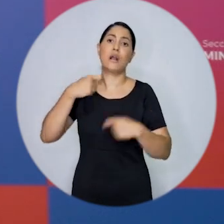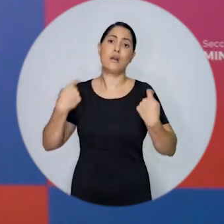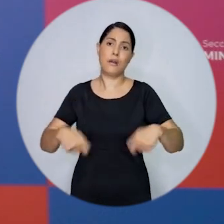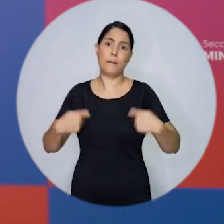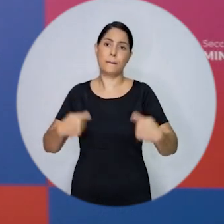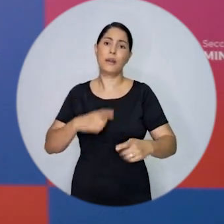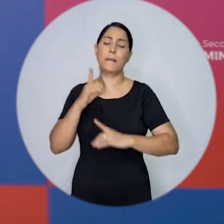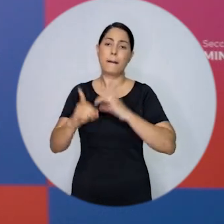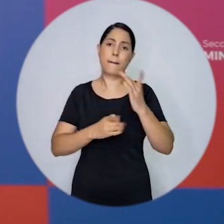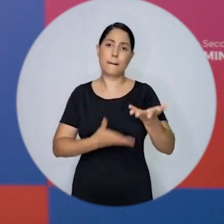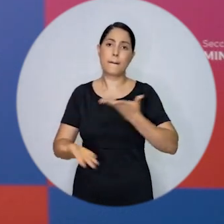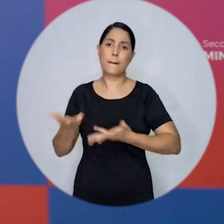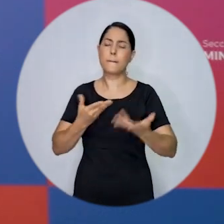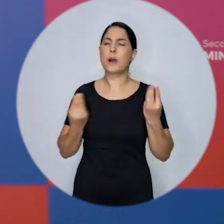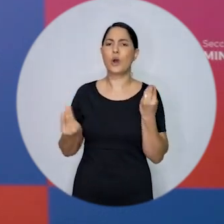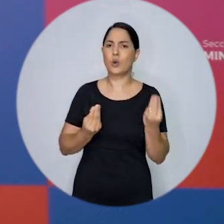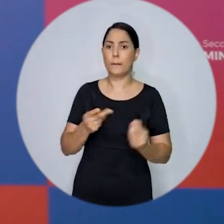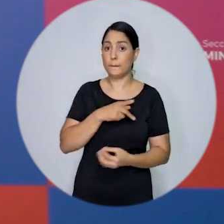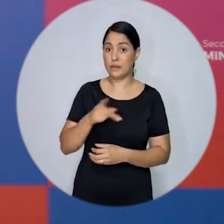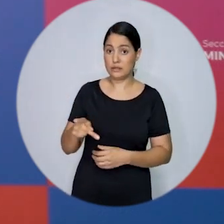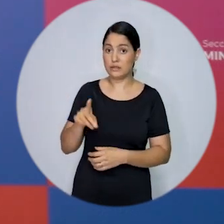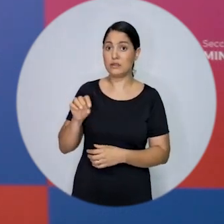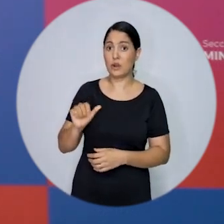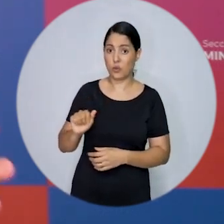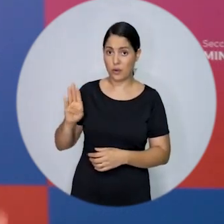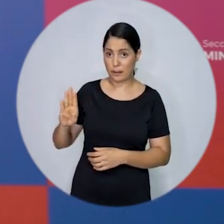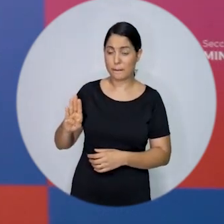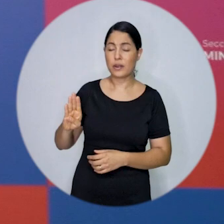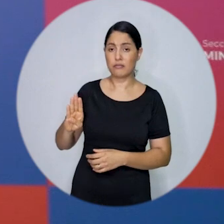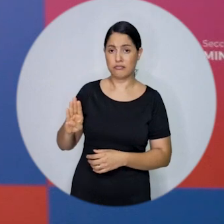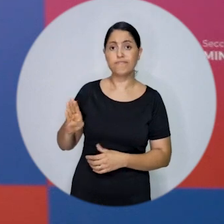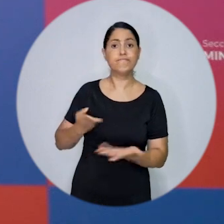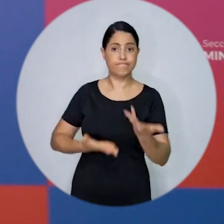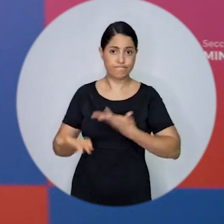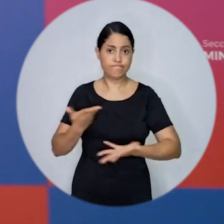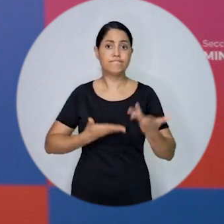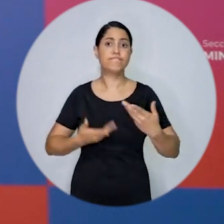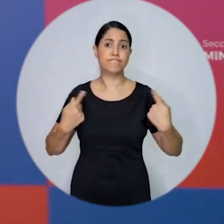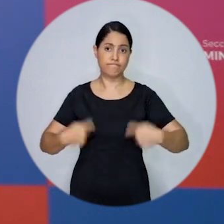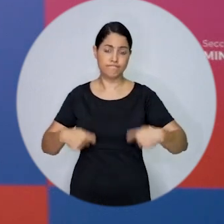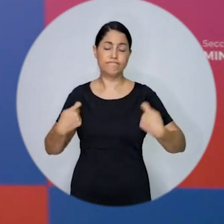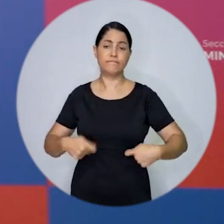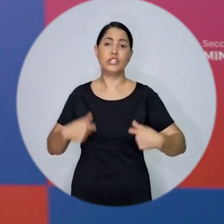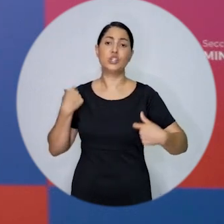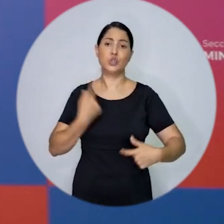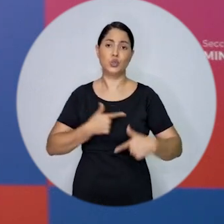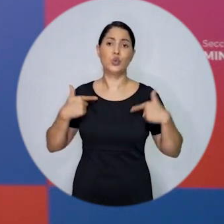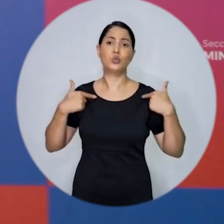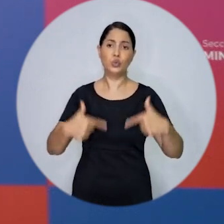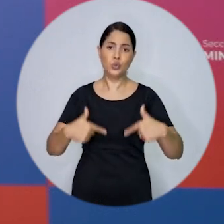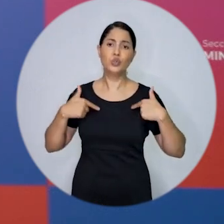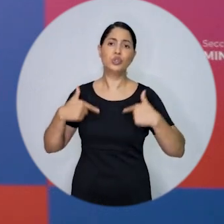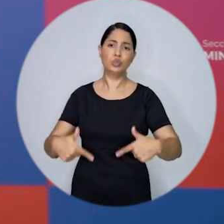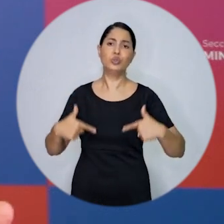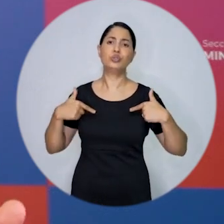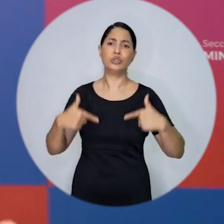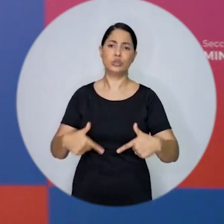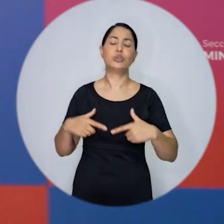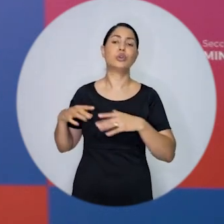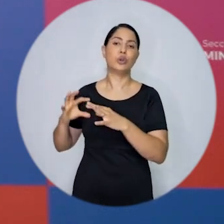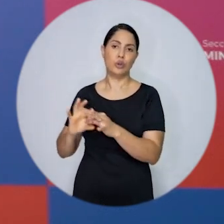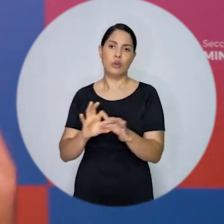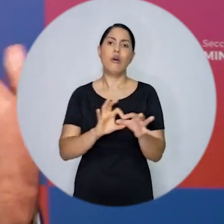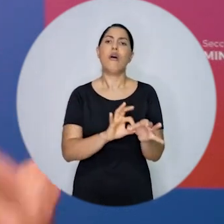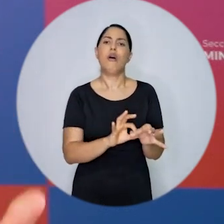esse diálogo institucional, liderado pelo presidente Beto Simonetti, tem surtido efeito, né? E essa luta ela